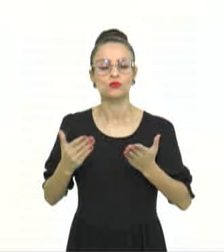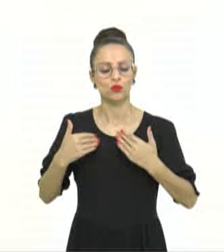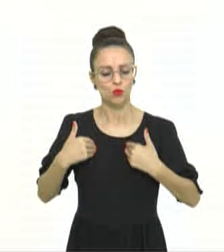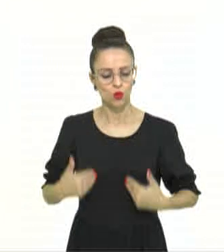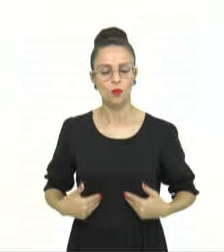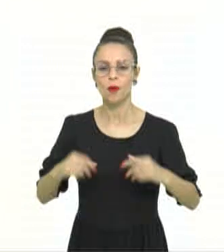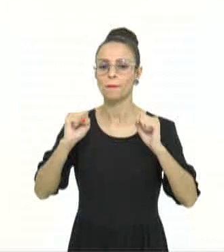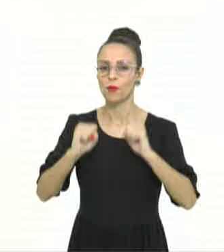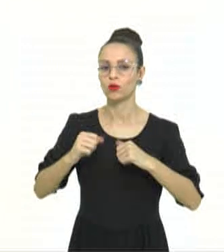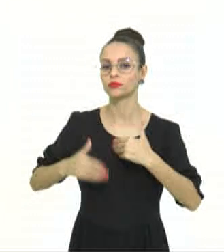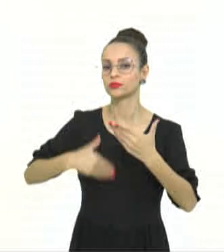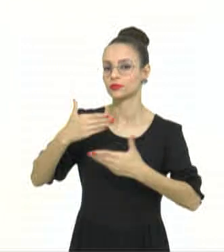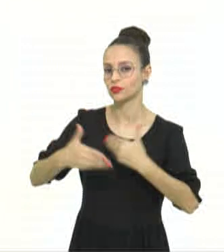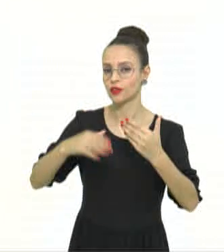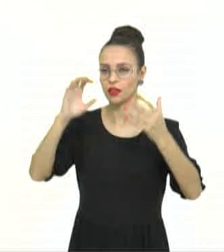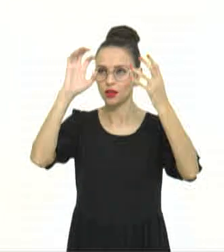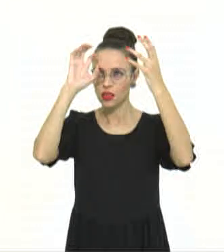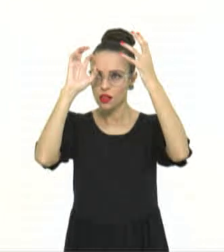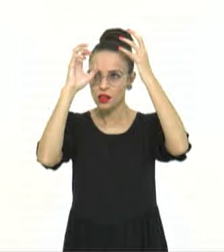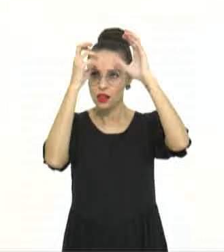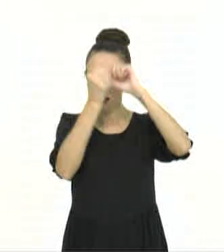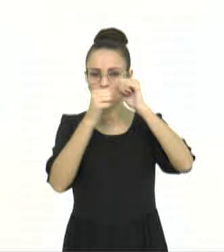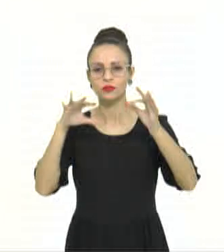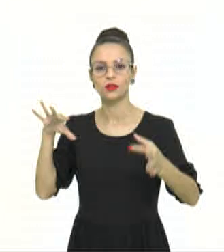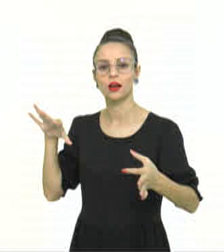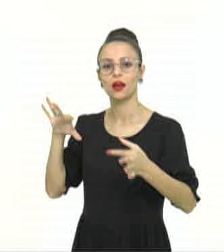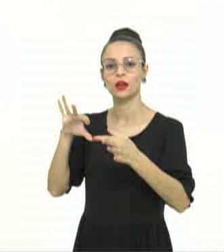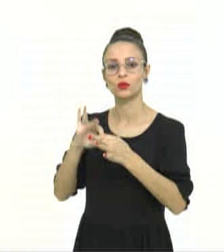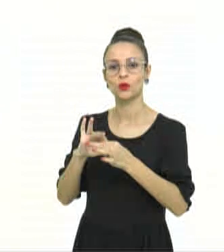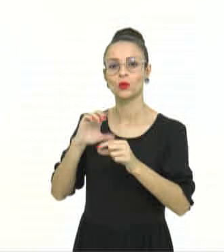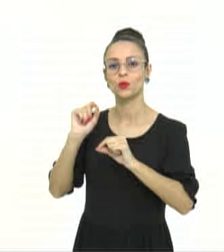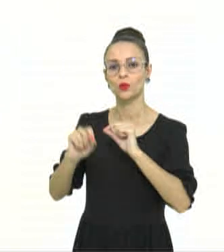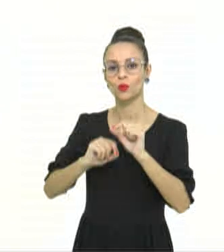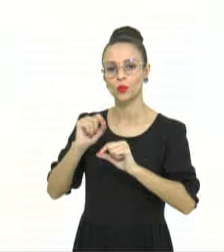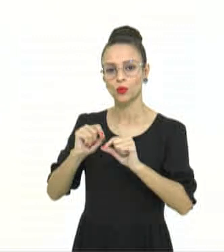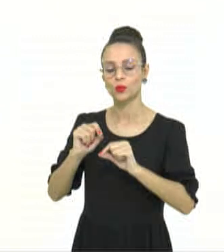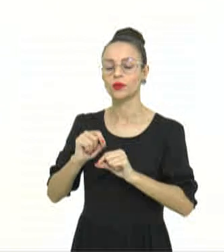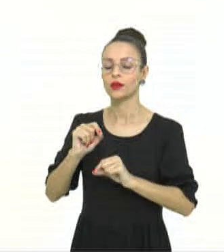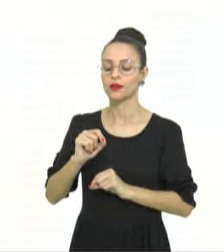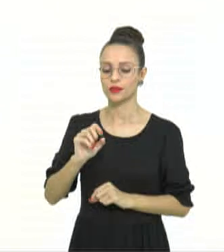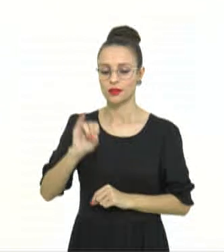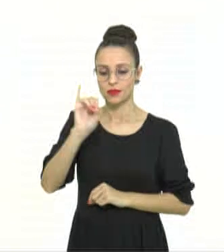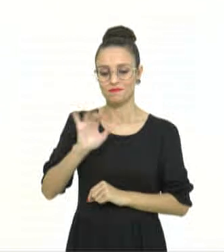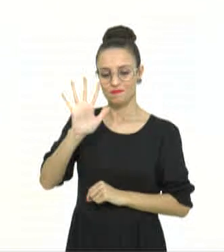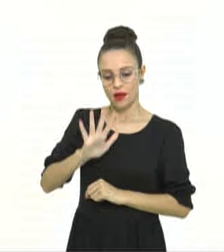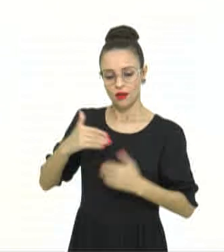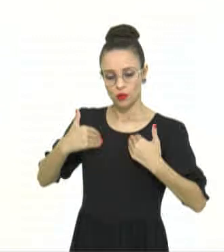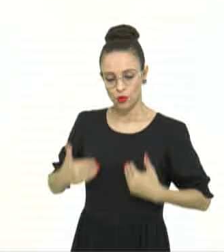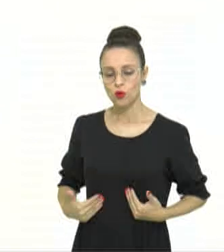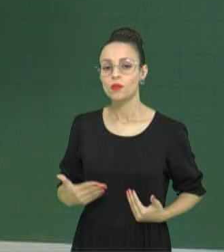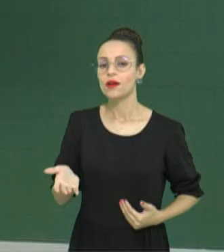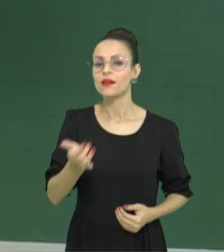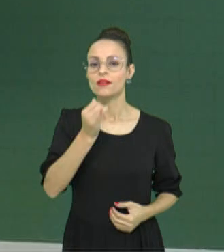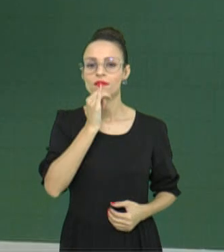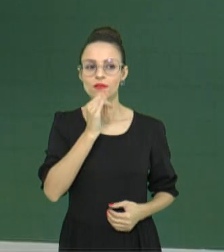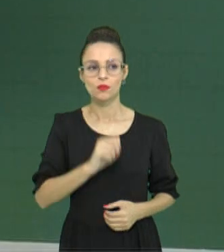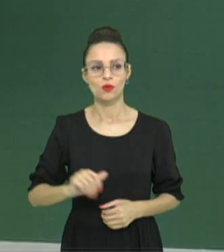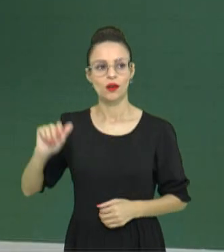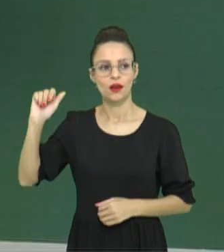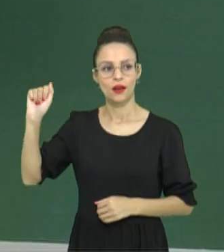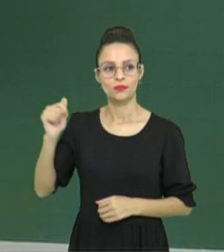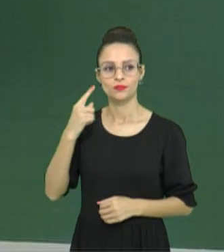o desenvolvimento de distúrbios associados diretamente à imagem do corpo, tais como alternativa